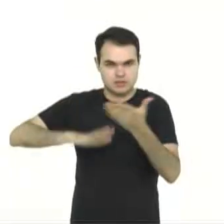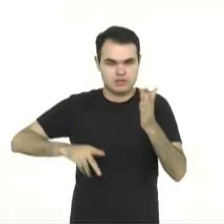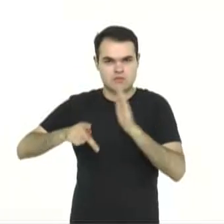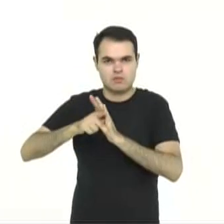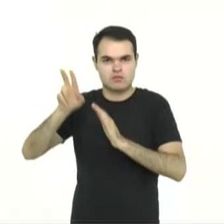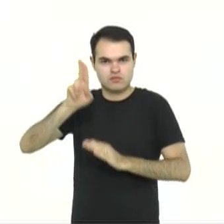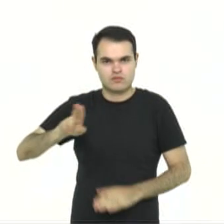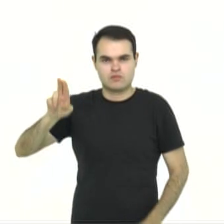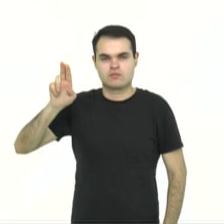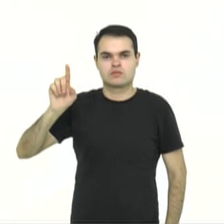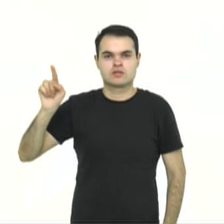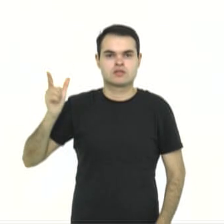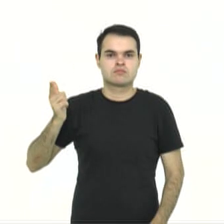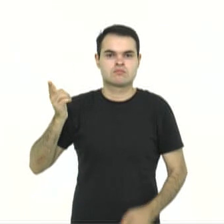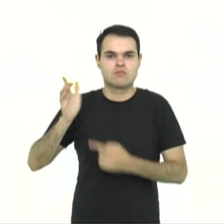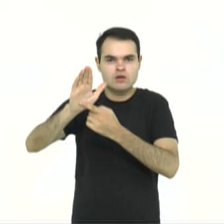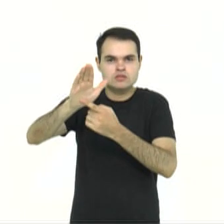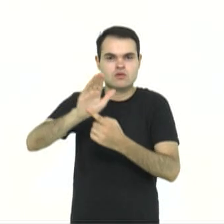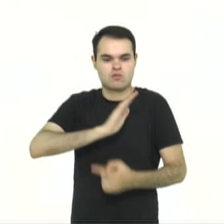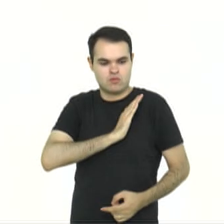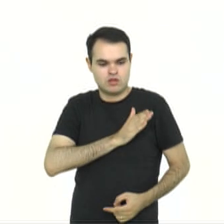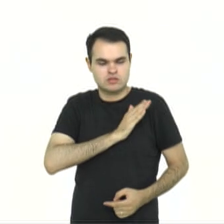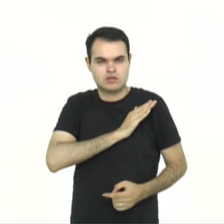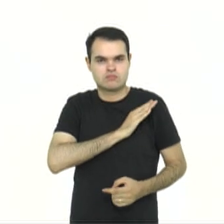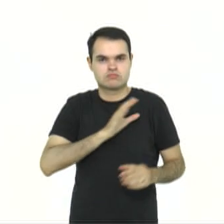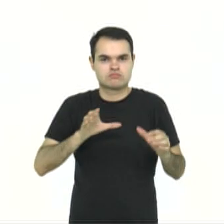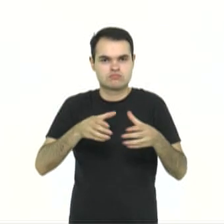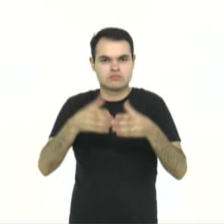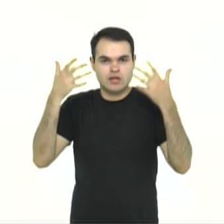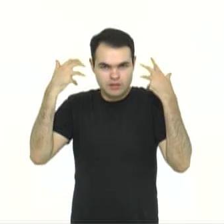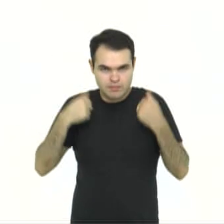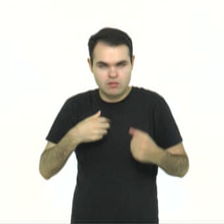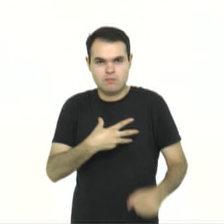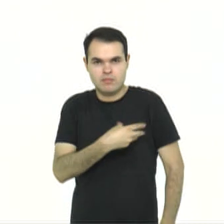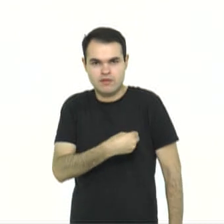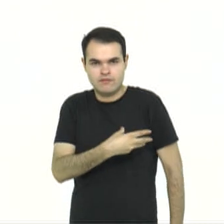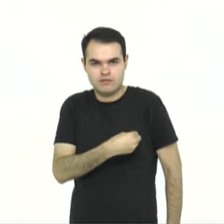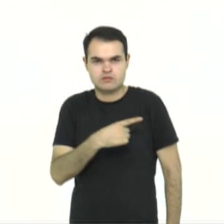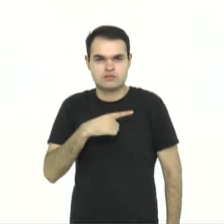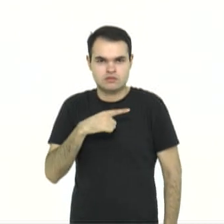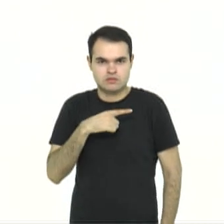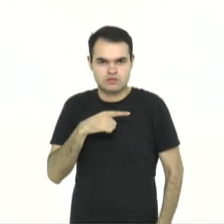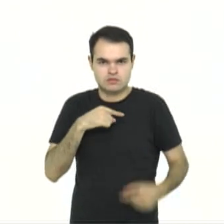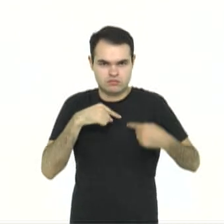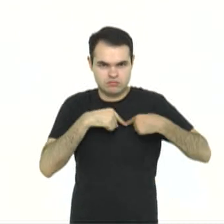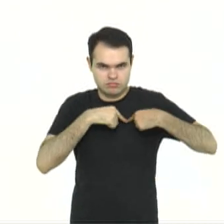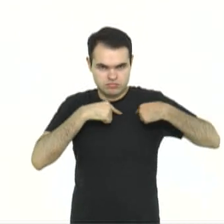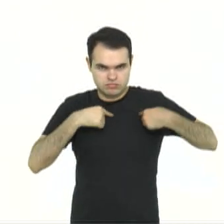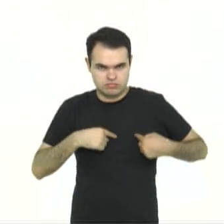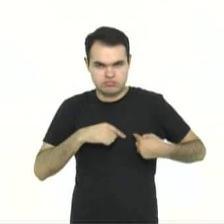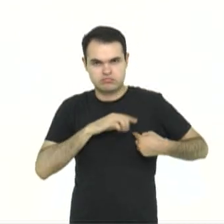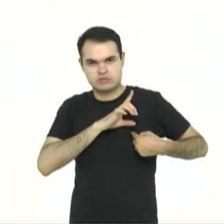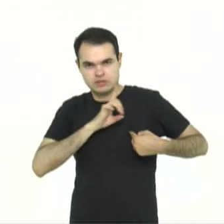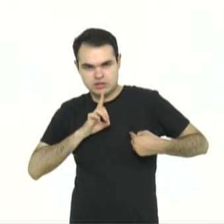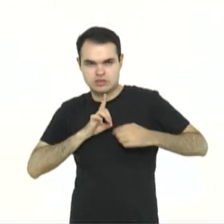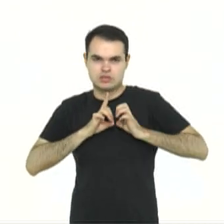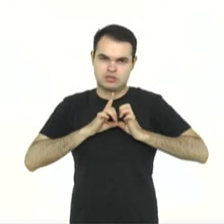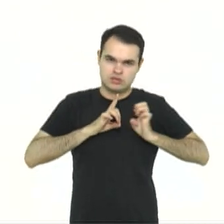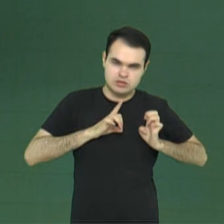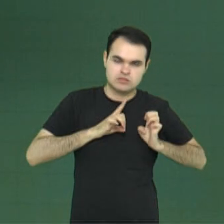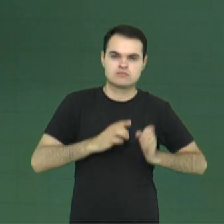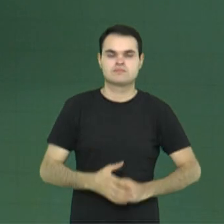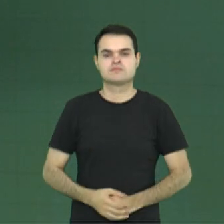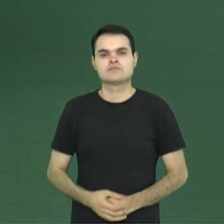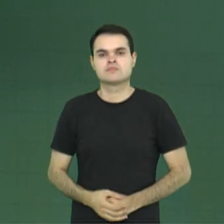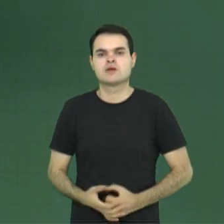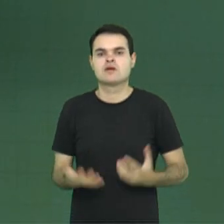figura a seguir mostra o coração de um mamífero. Então, aqui eu tenho átrio ventrículo esquerdo, átrio ventrículo direito, e